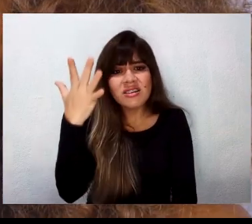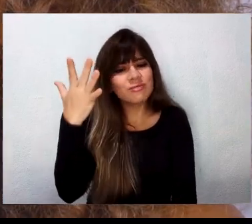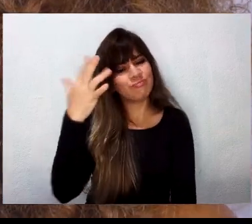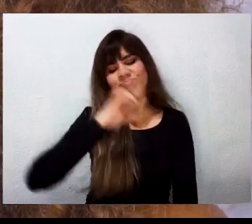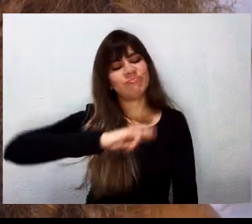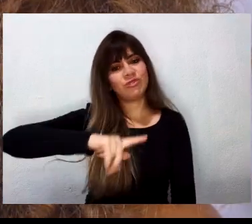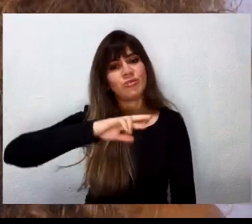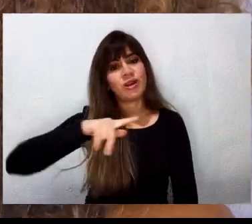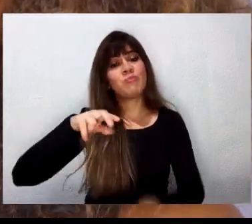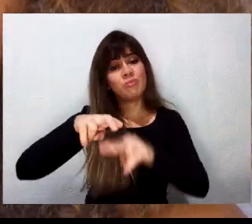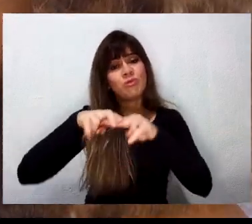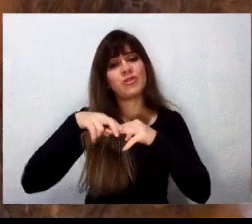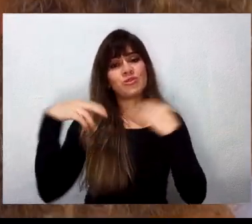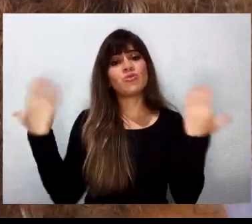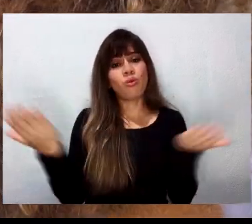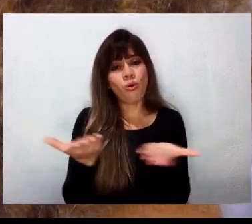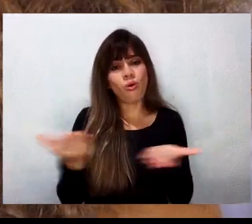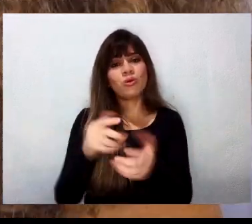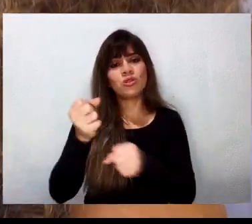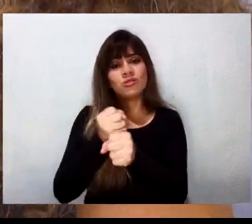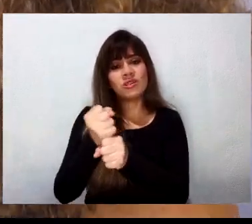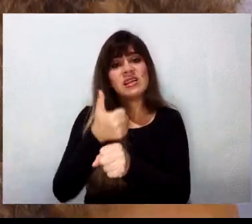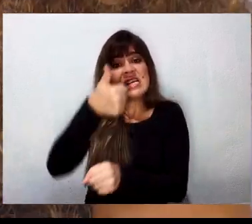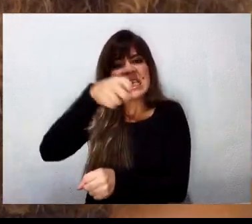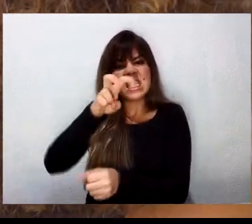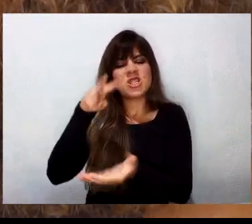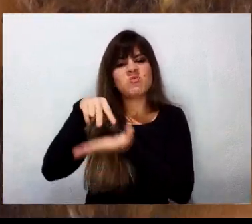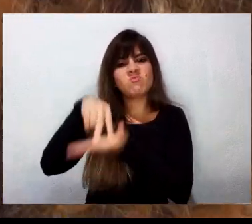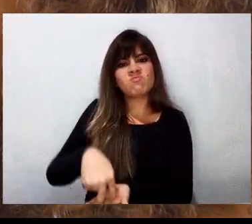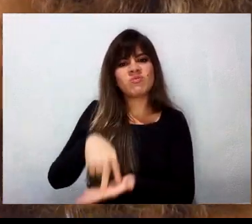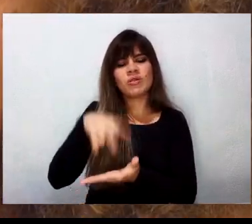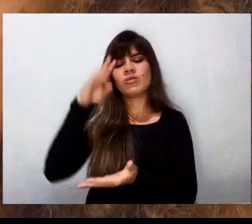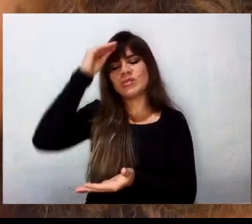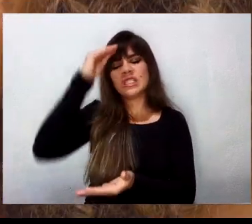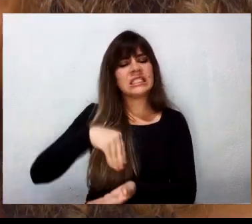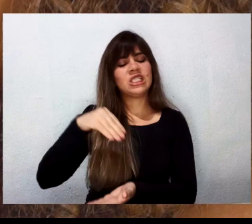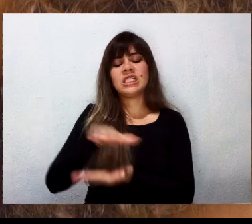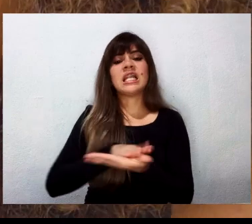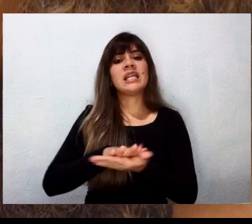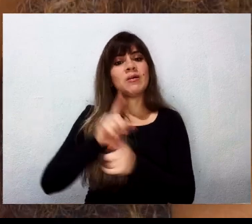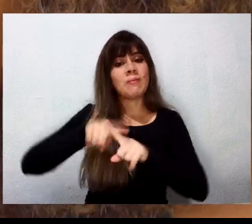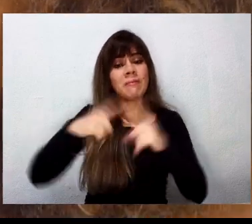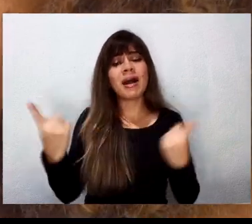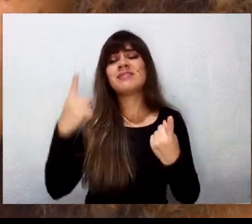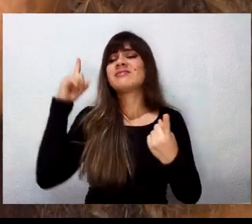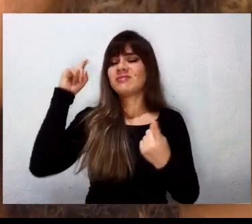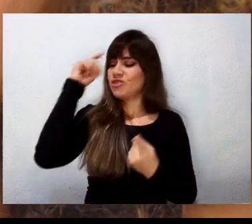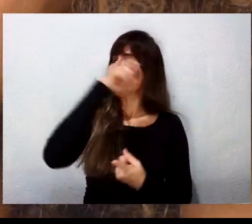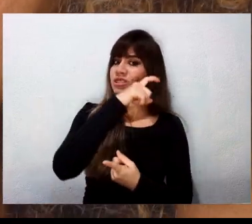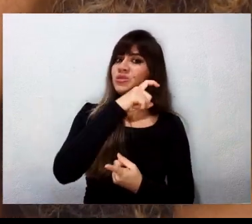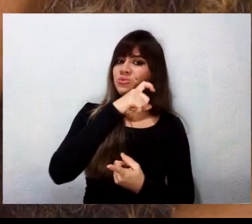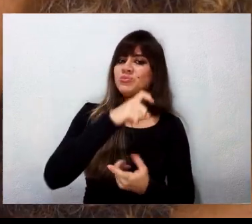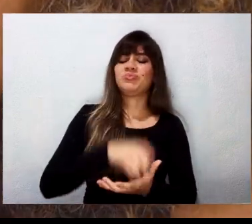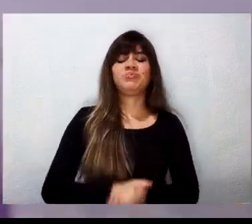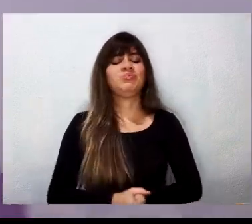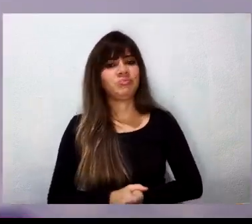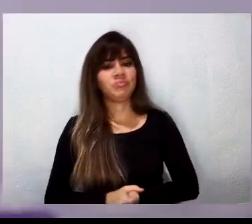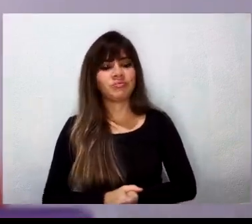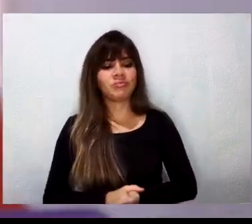é. Tanto que estamos aqui hoje, completando 15 anos de muita resistência. Não é fácil, principalmente nos dias de